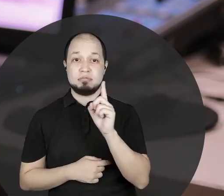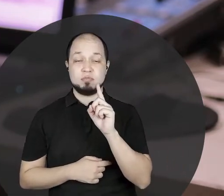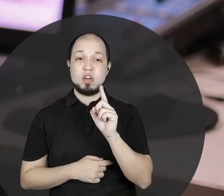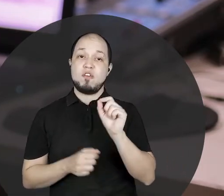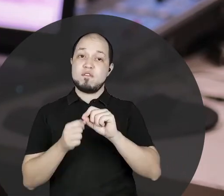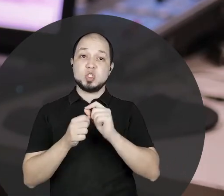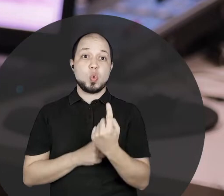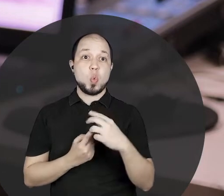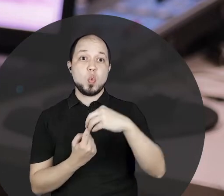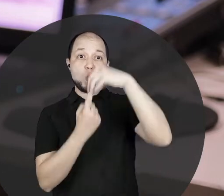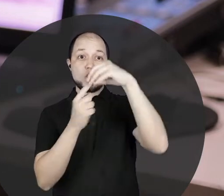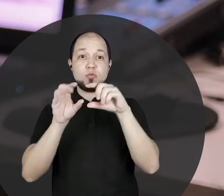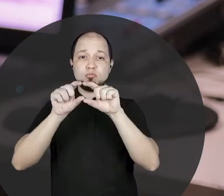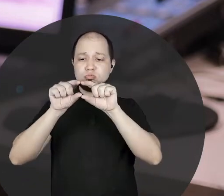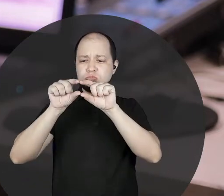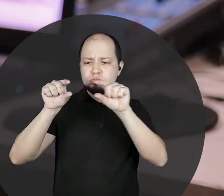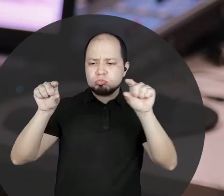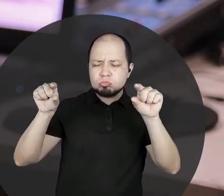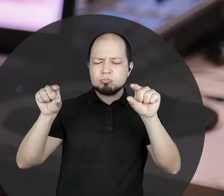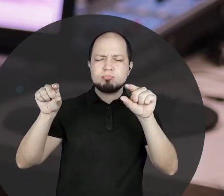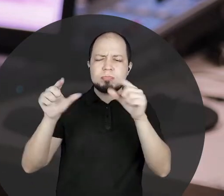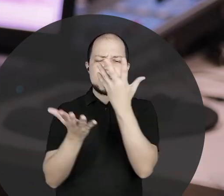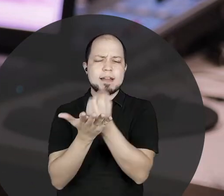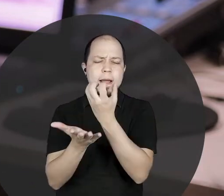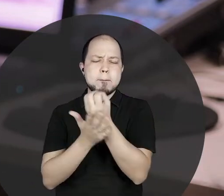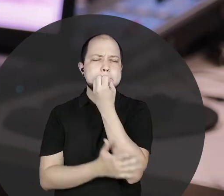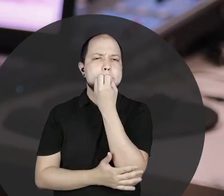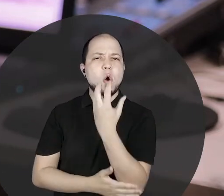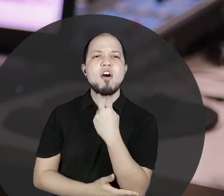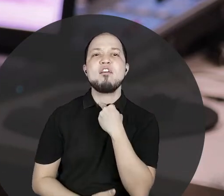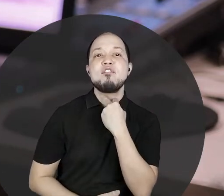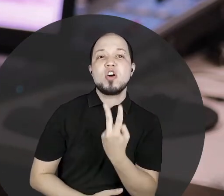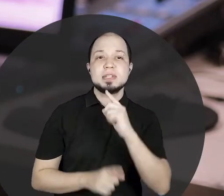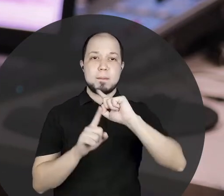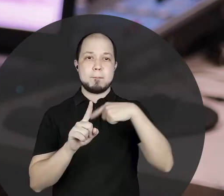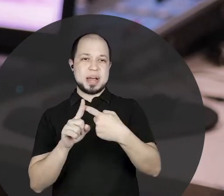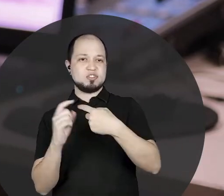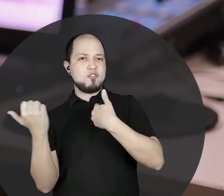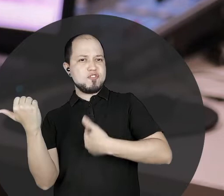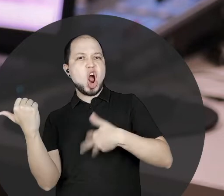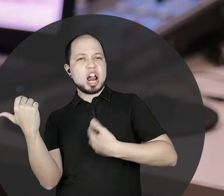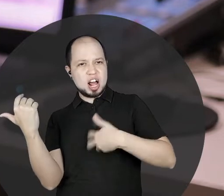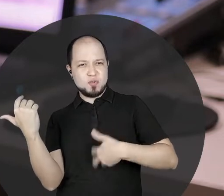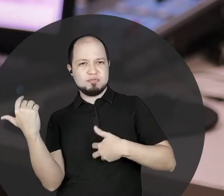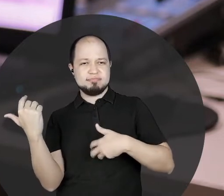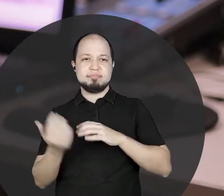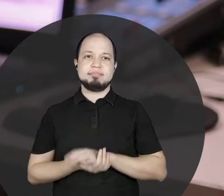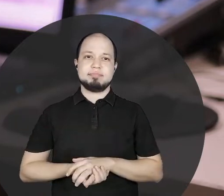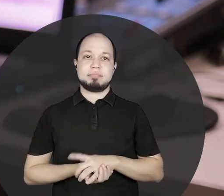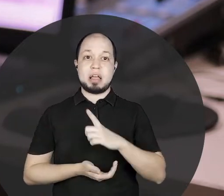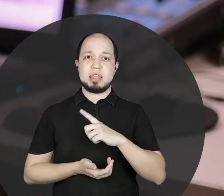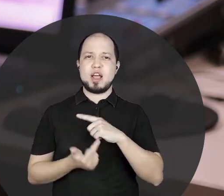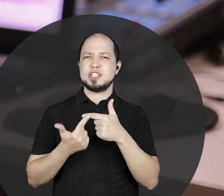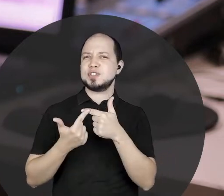de uma forma bacana, que pegasse bem ali as frequências da voz e do violão. Eu tenho a